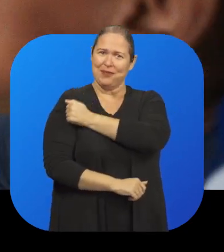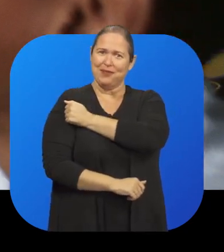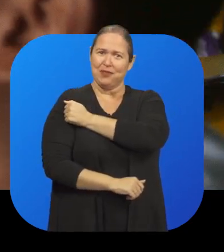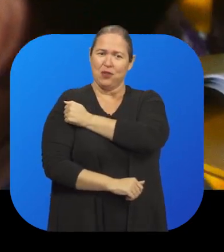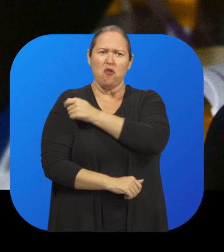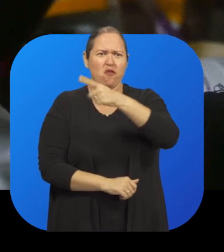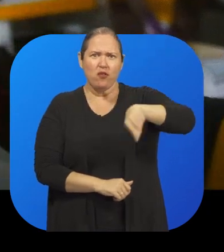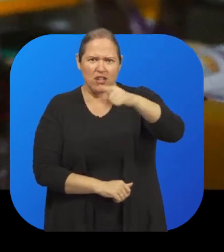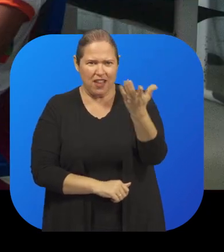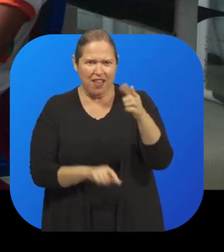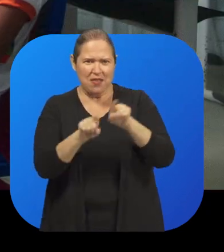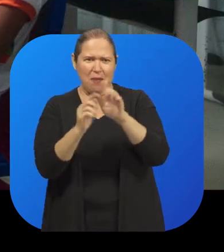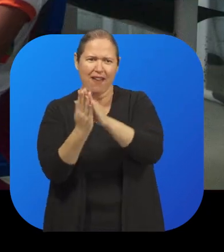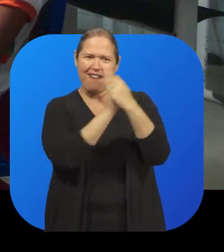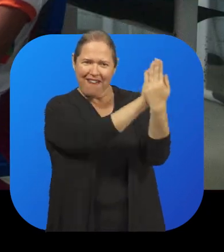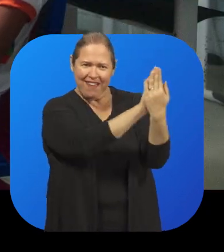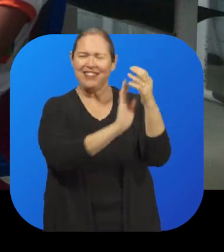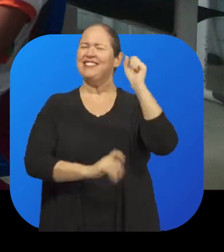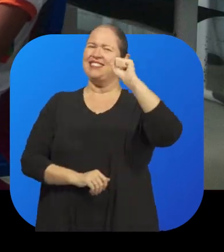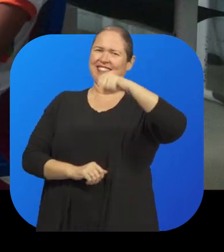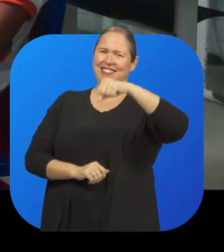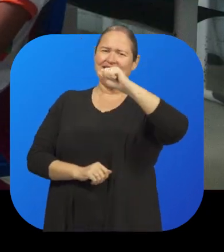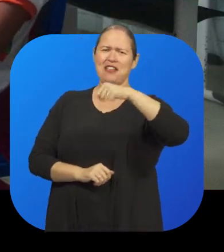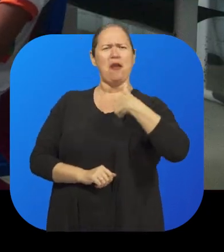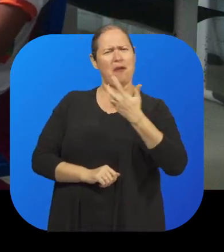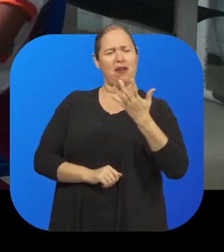do Brasil. Será que algum de vocês vai querer fazer esse intercâmbio?